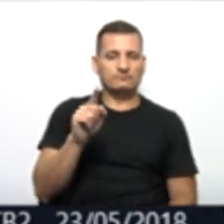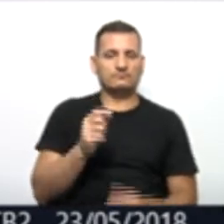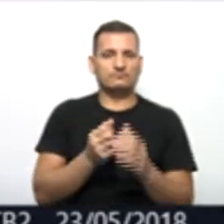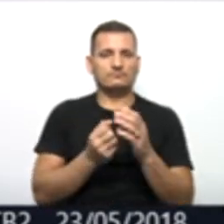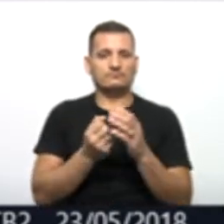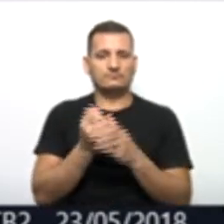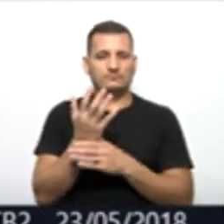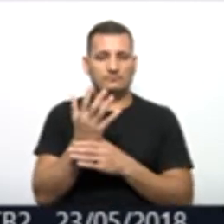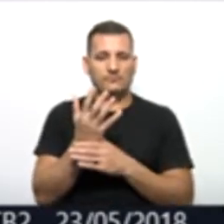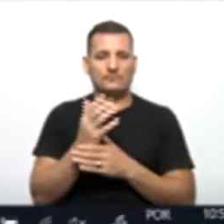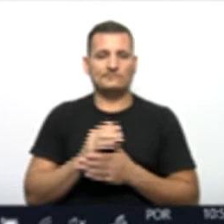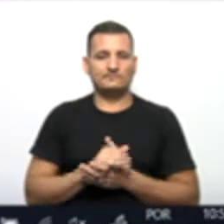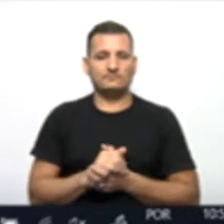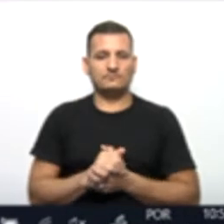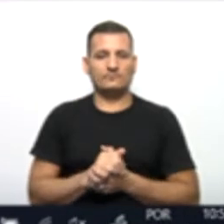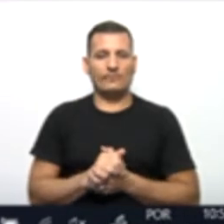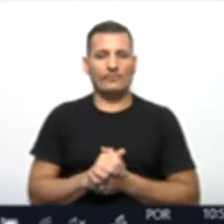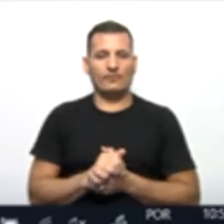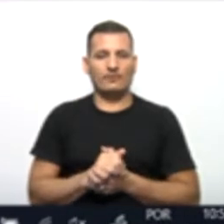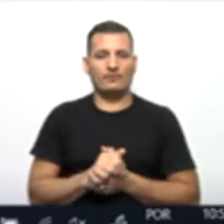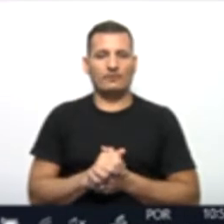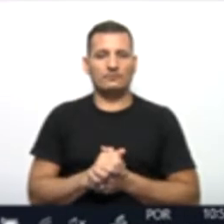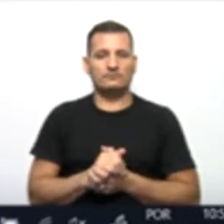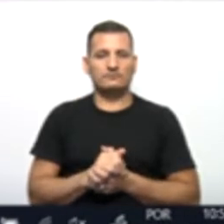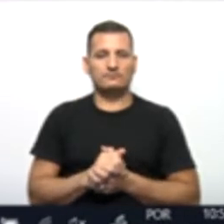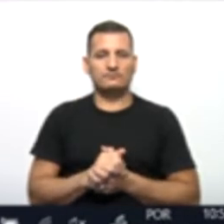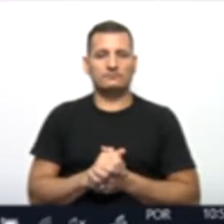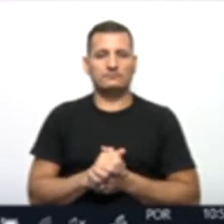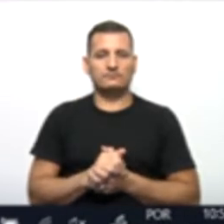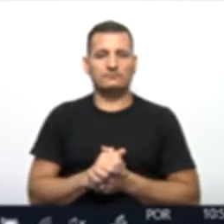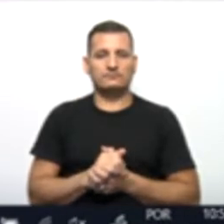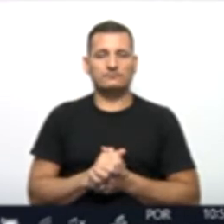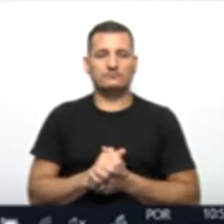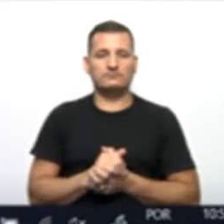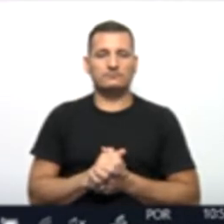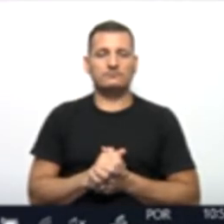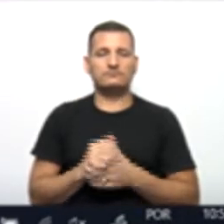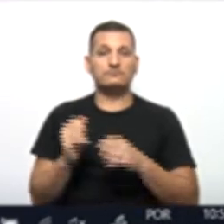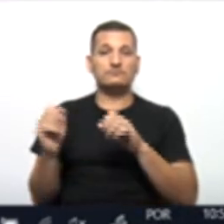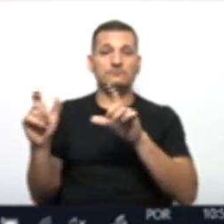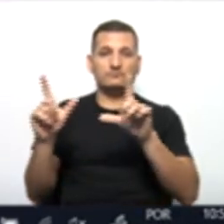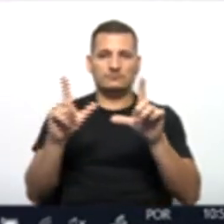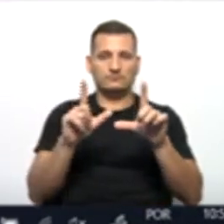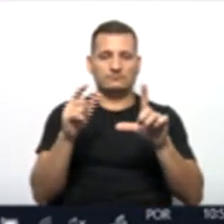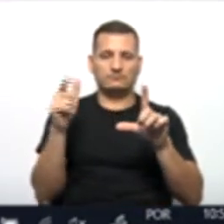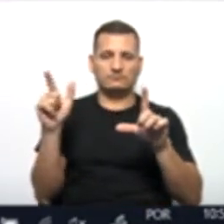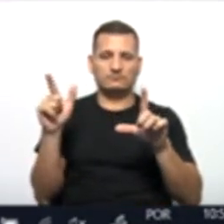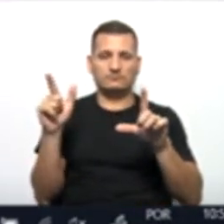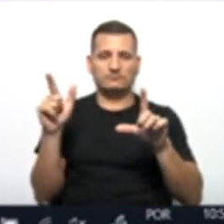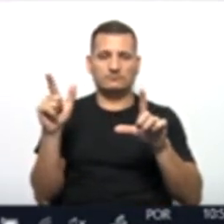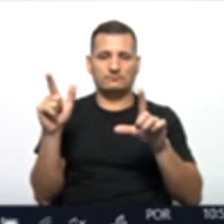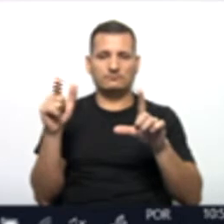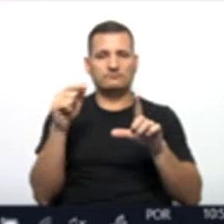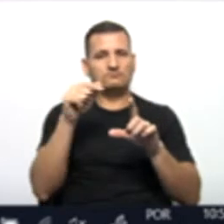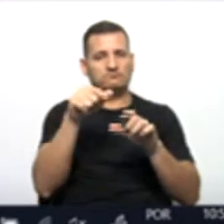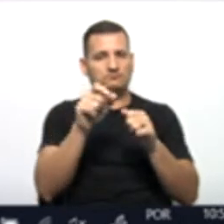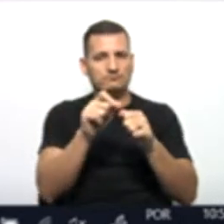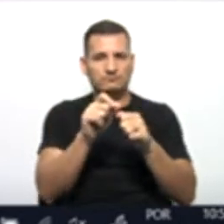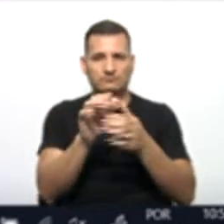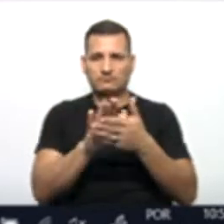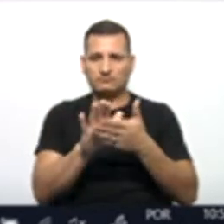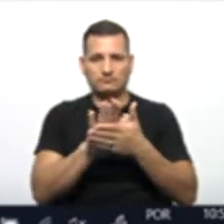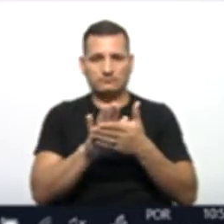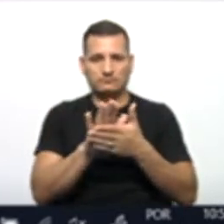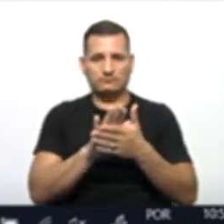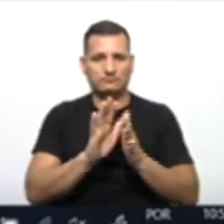aplica ele vai abrir essa outra janela você não vai fazer nada só vai